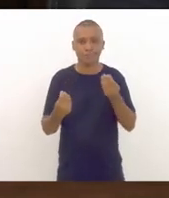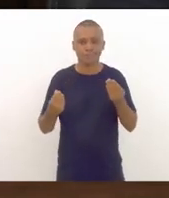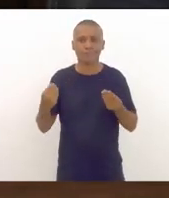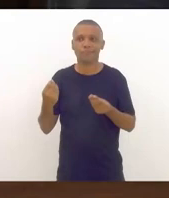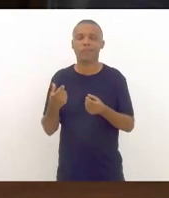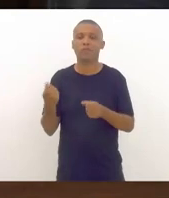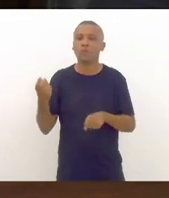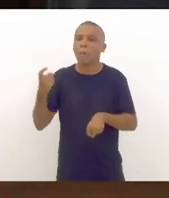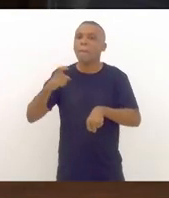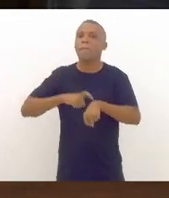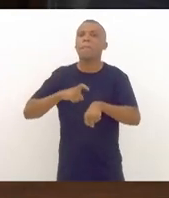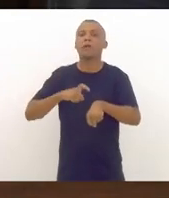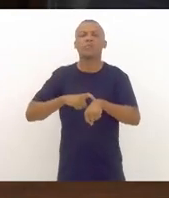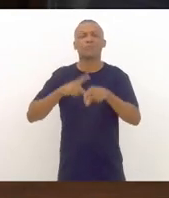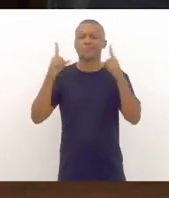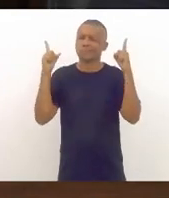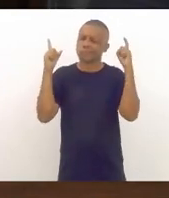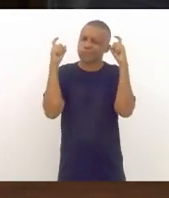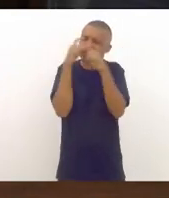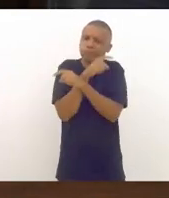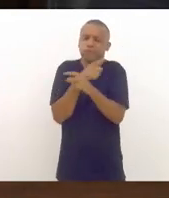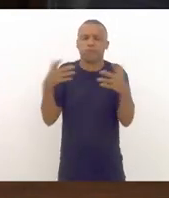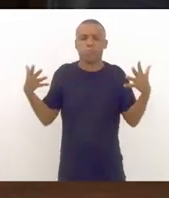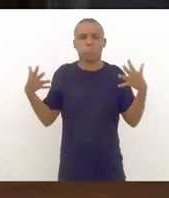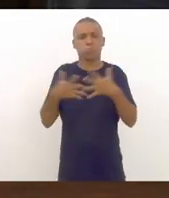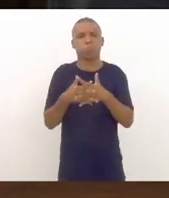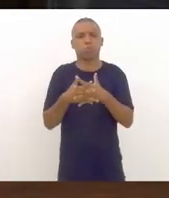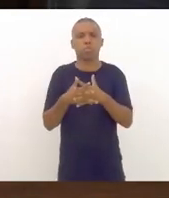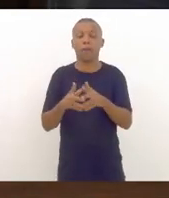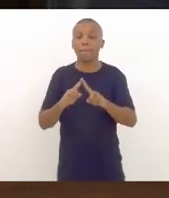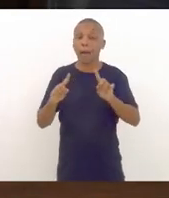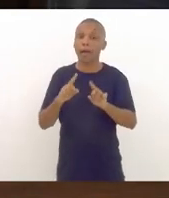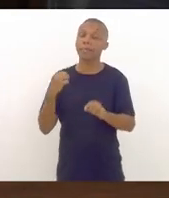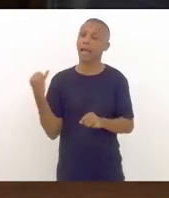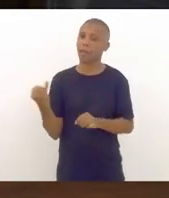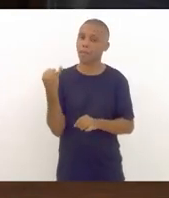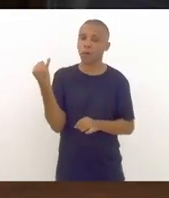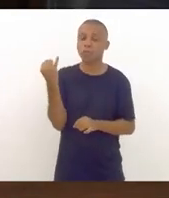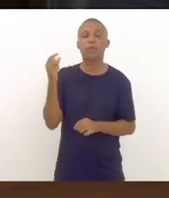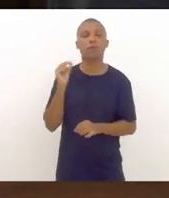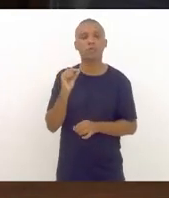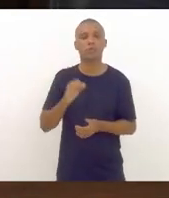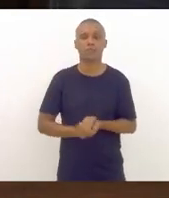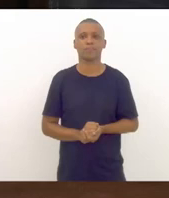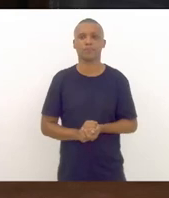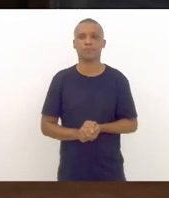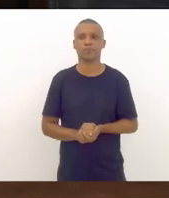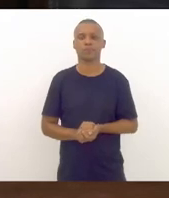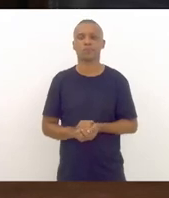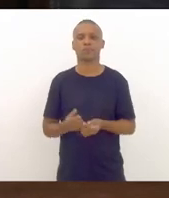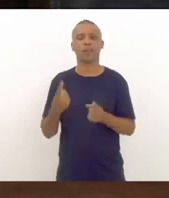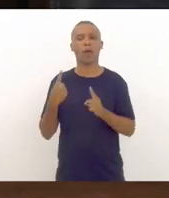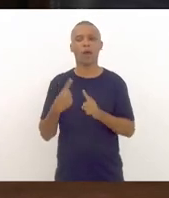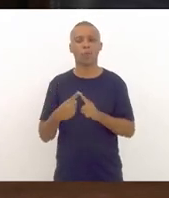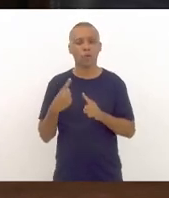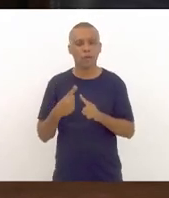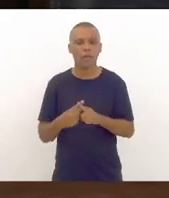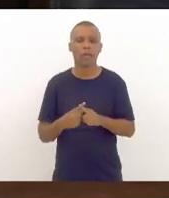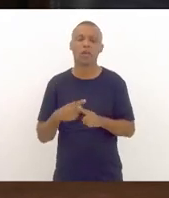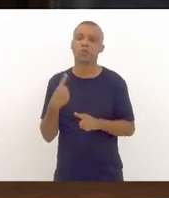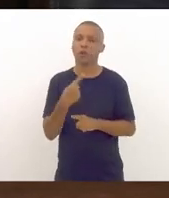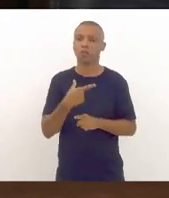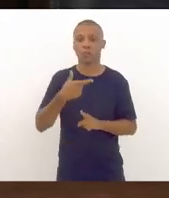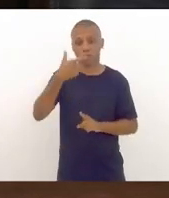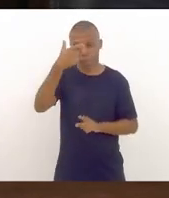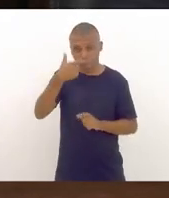está num momento difícil, mas é importantíssimo, porque nós somos homens